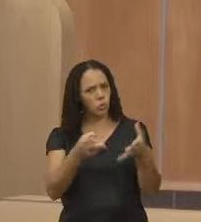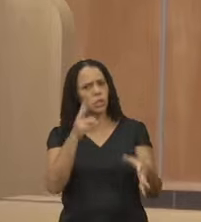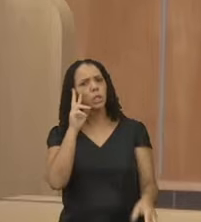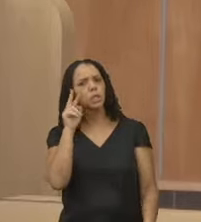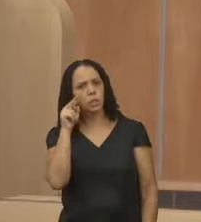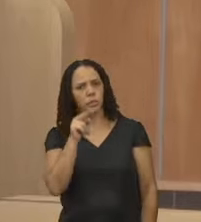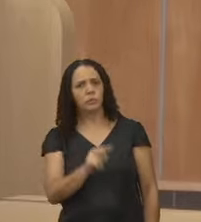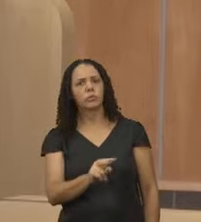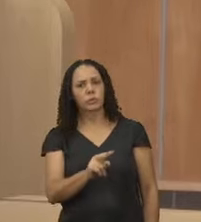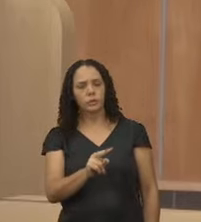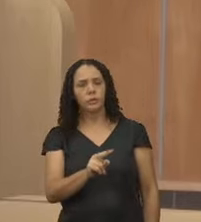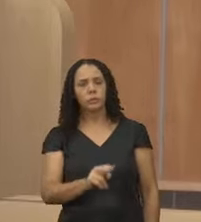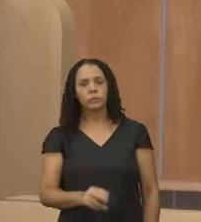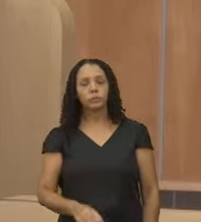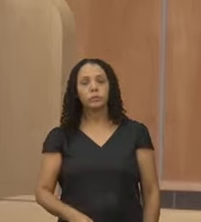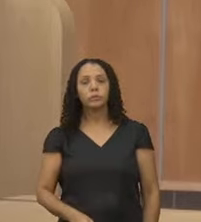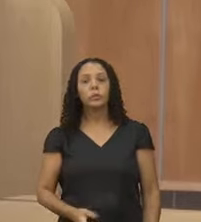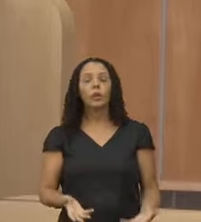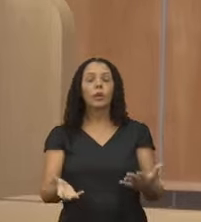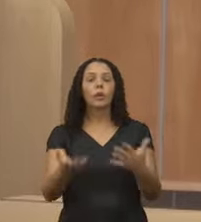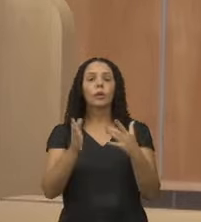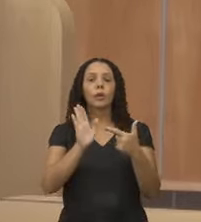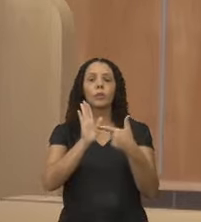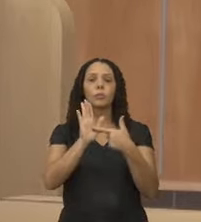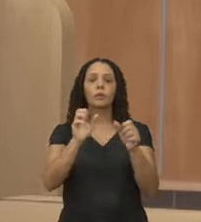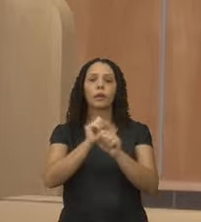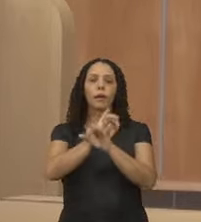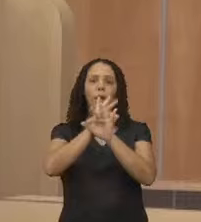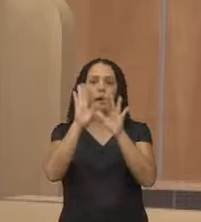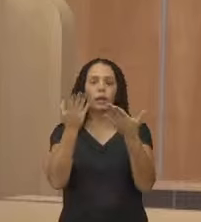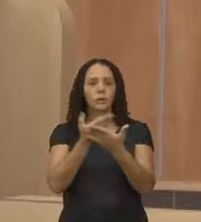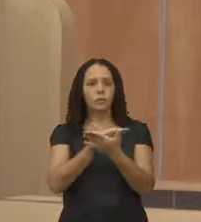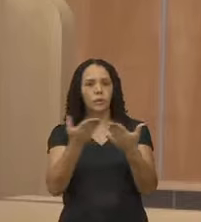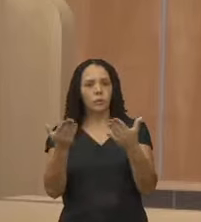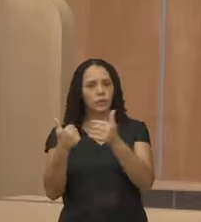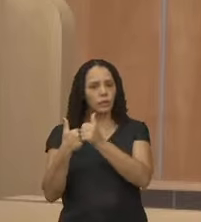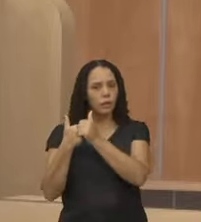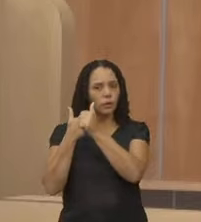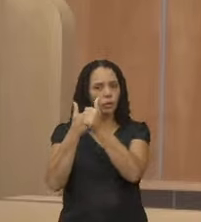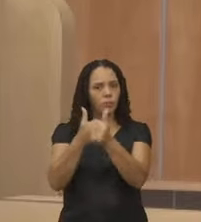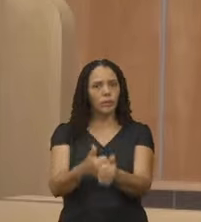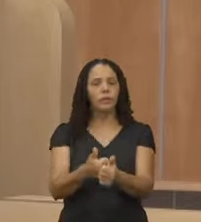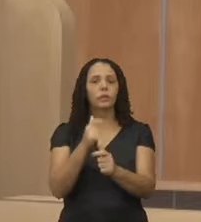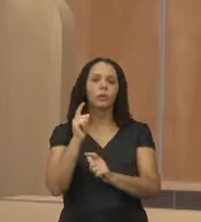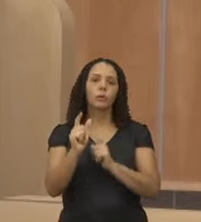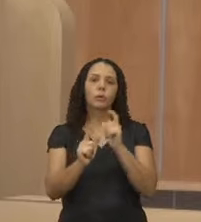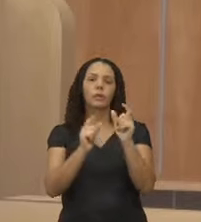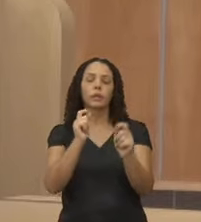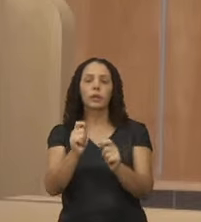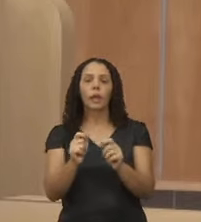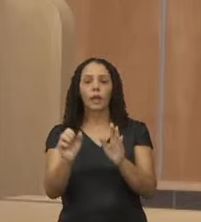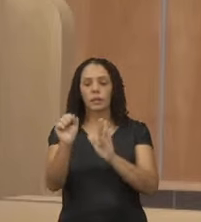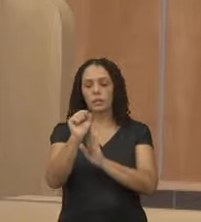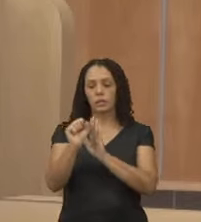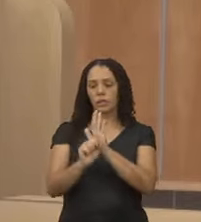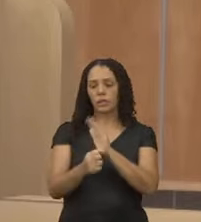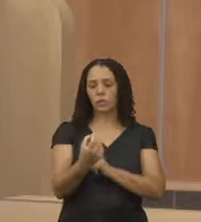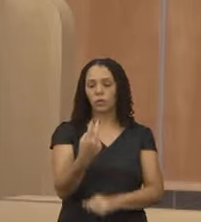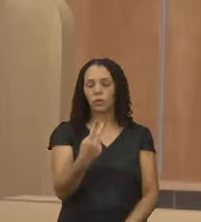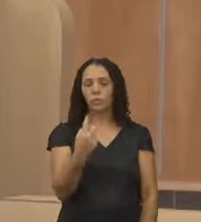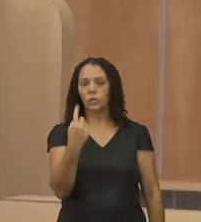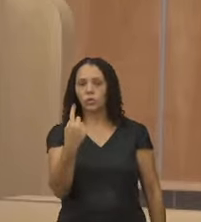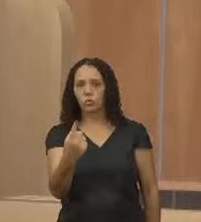presenciei. Mas eu quero deixar claro aqui para vocês que estão nos acompanhando que nós estamos no século 21.